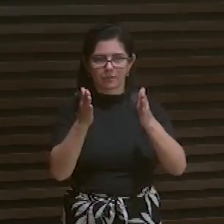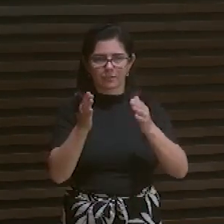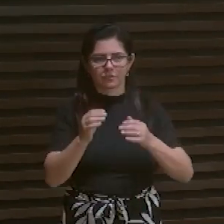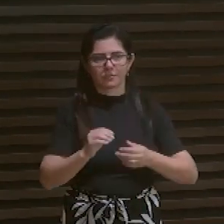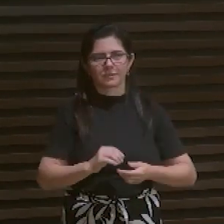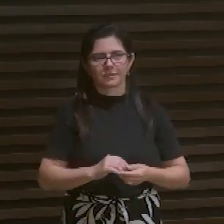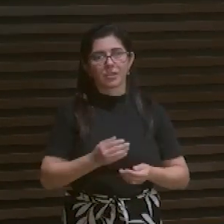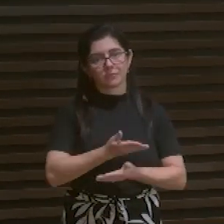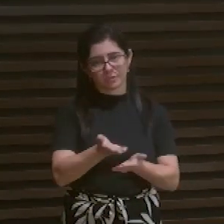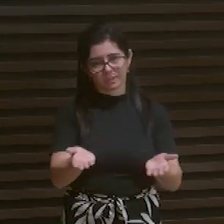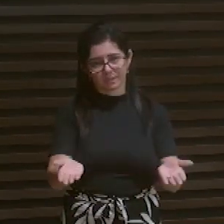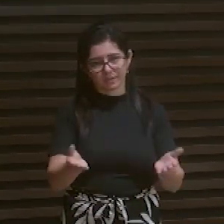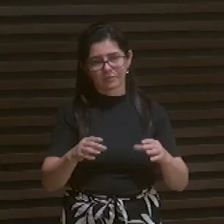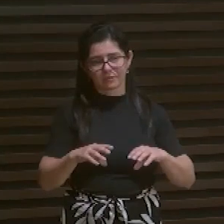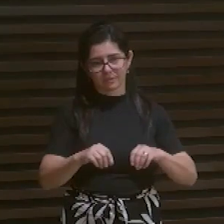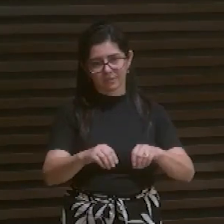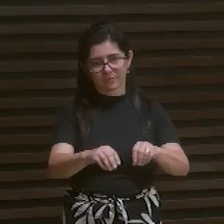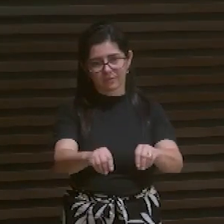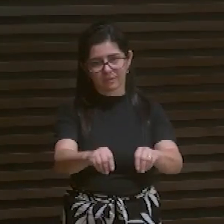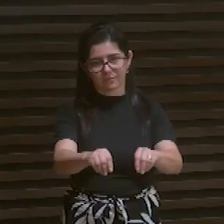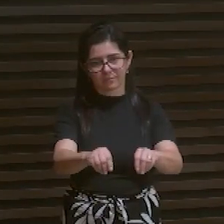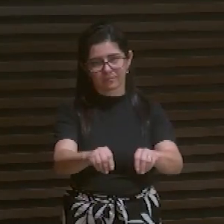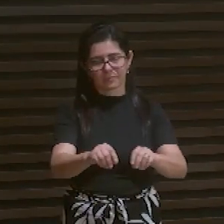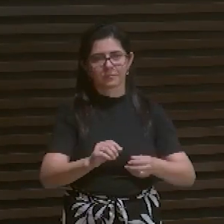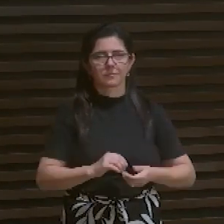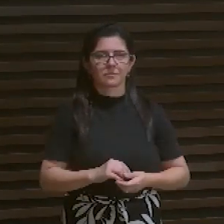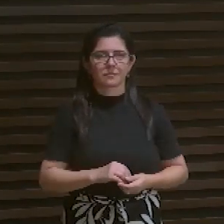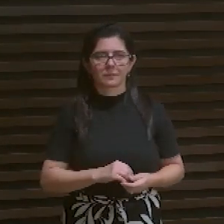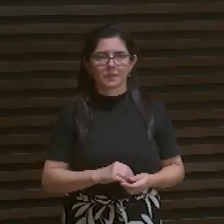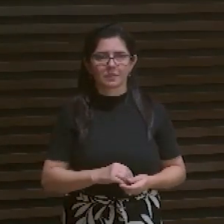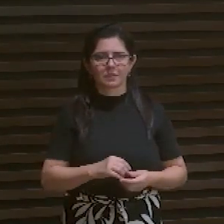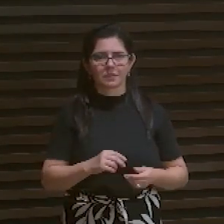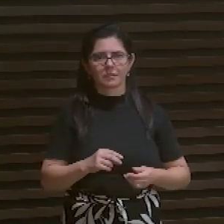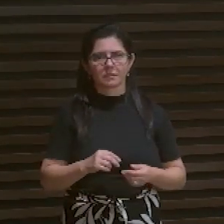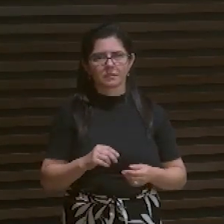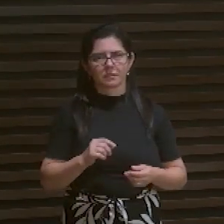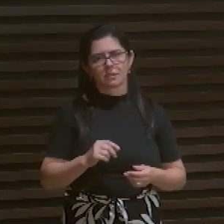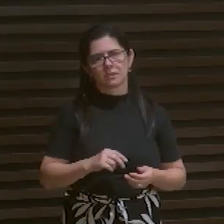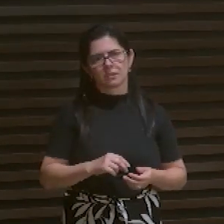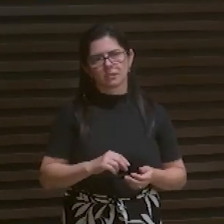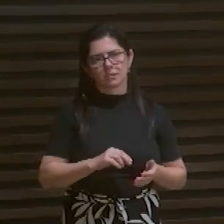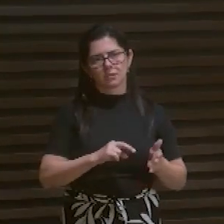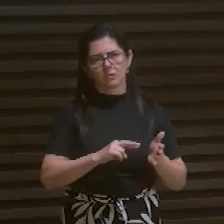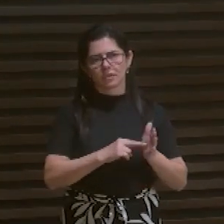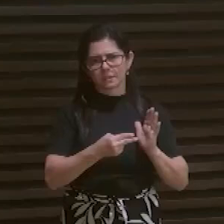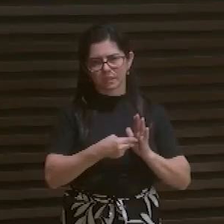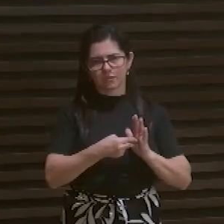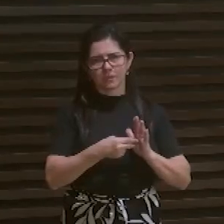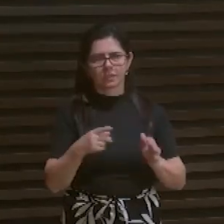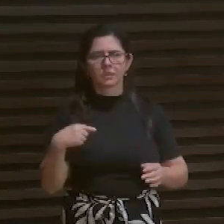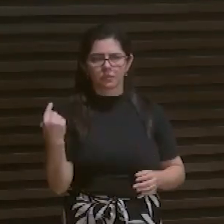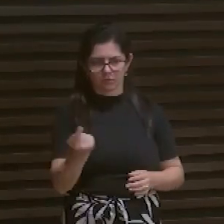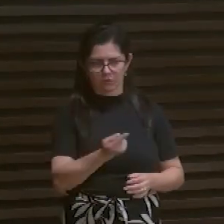Vocês são lavoura. No singular. O que isso quer dizer é que nós todos fazemos parte